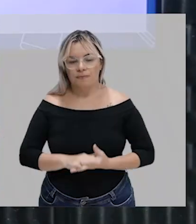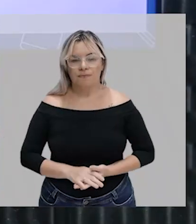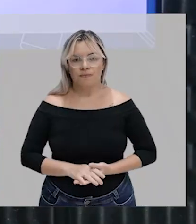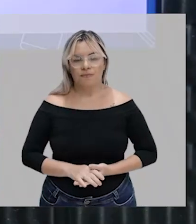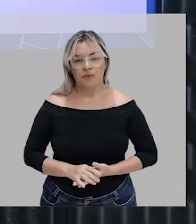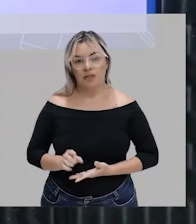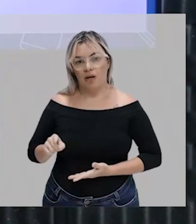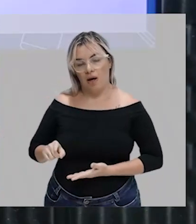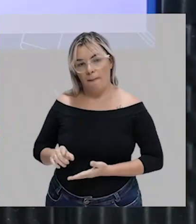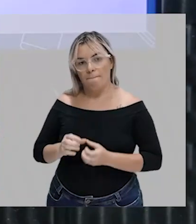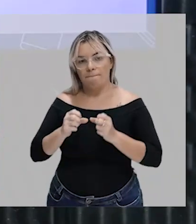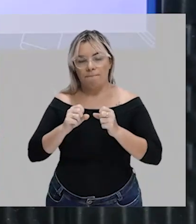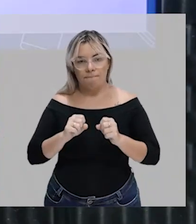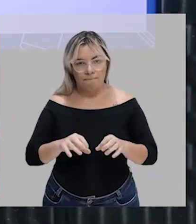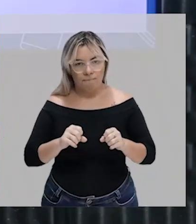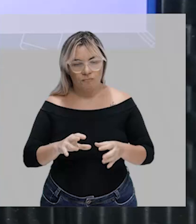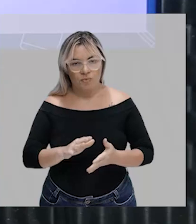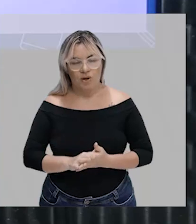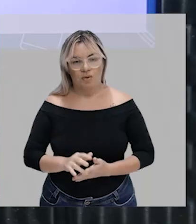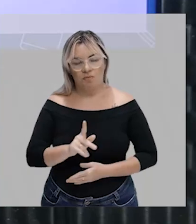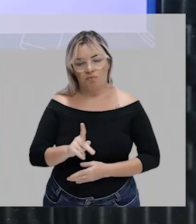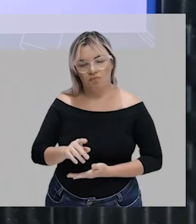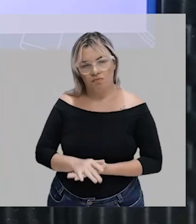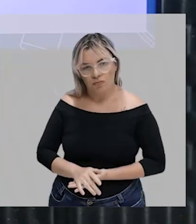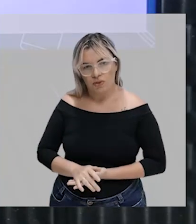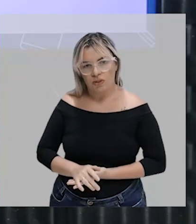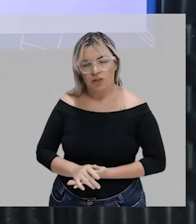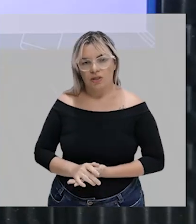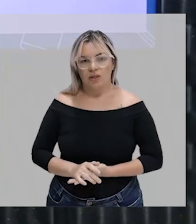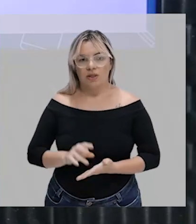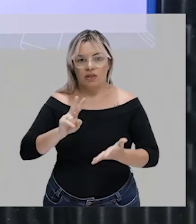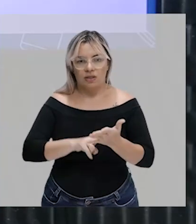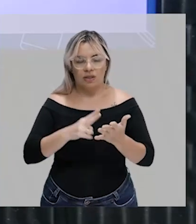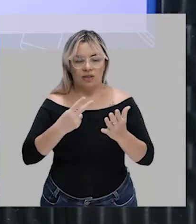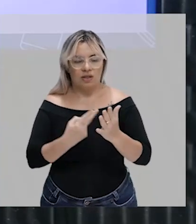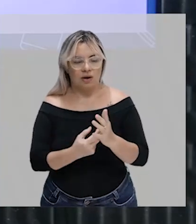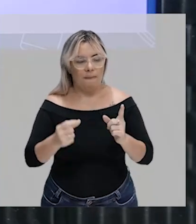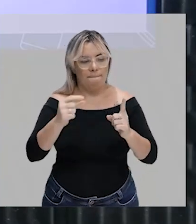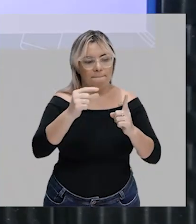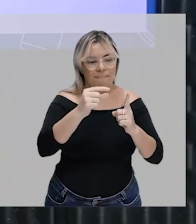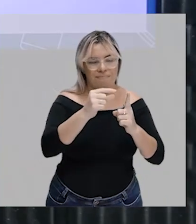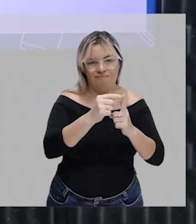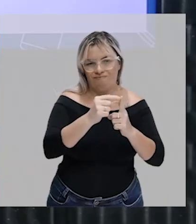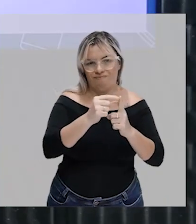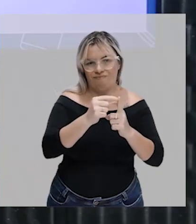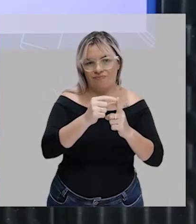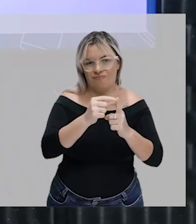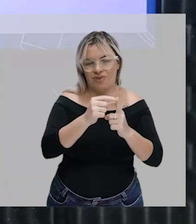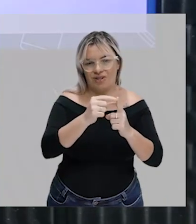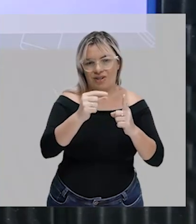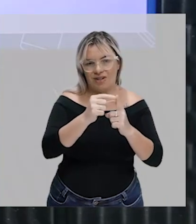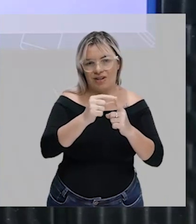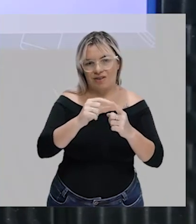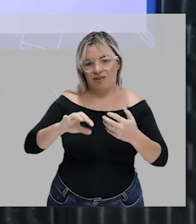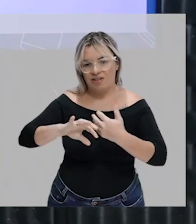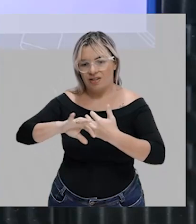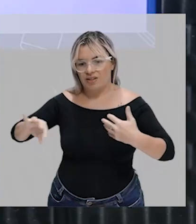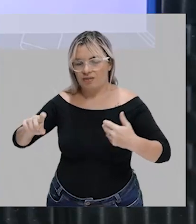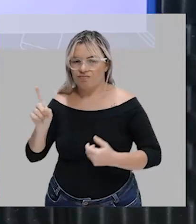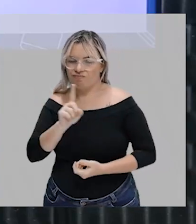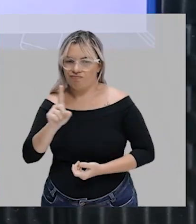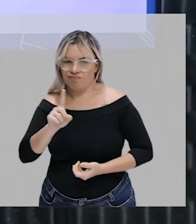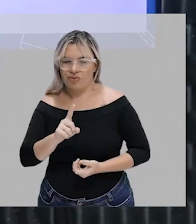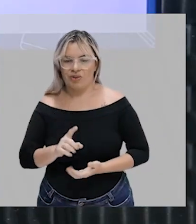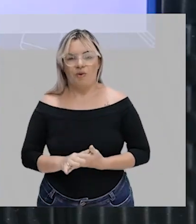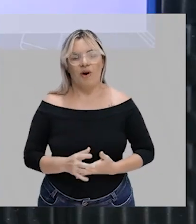que traduzir palavras soltas não é o mesmo que traduzir um texto ou uma frase, tá? Então,